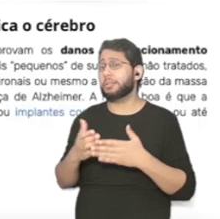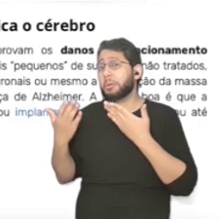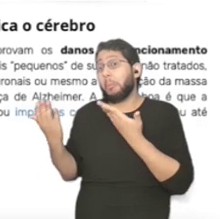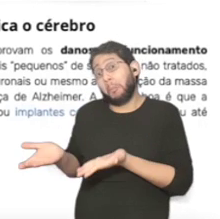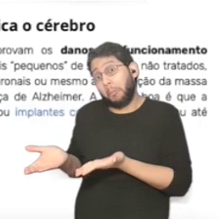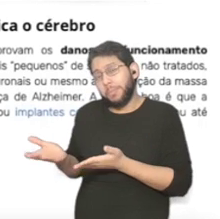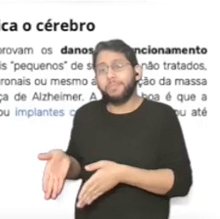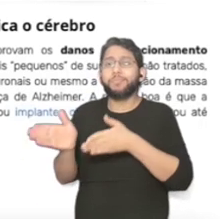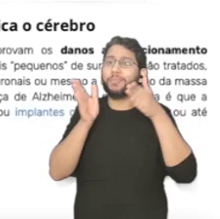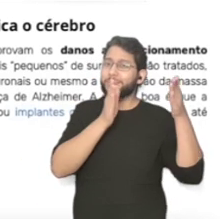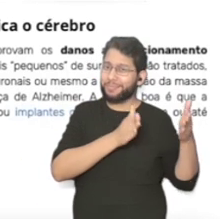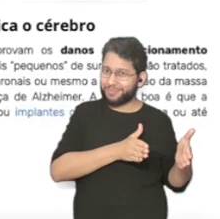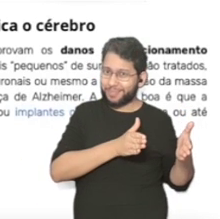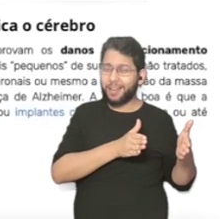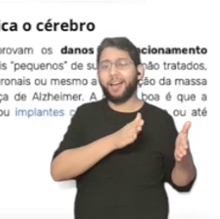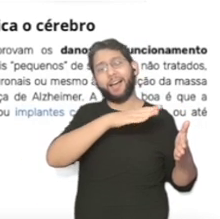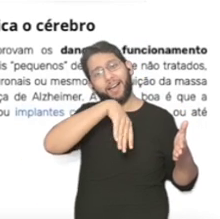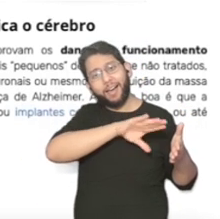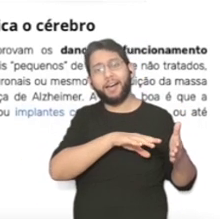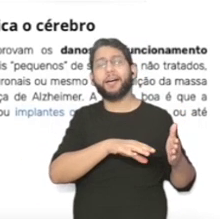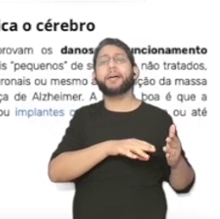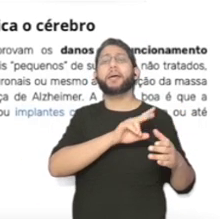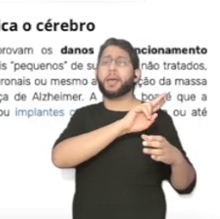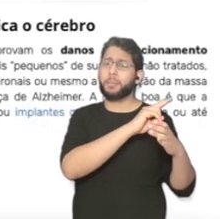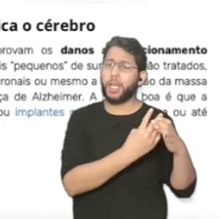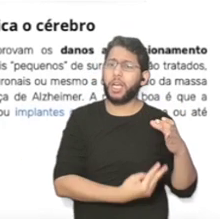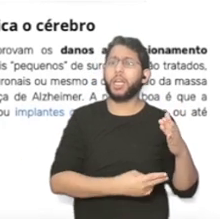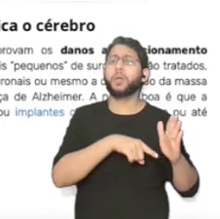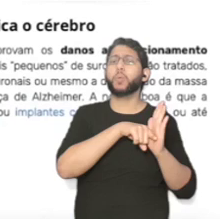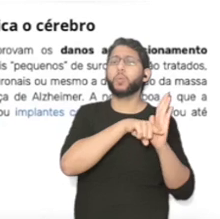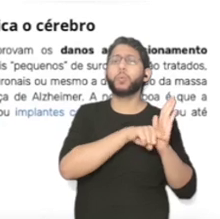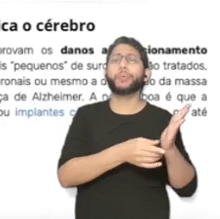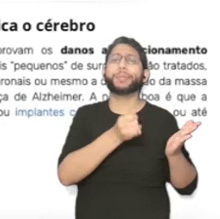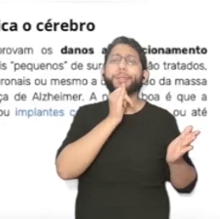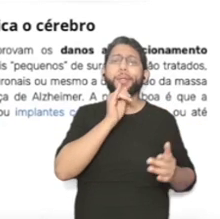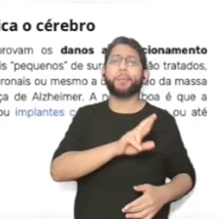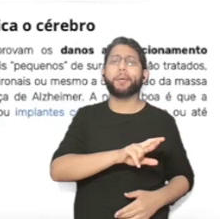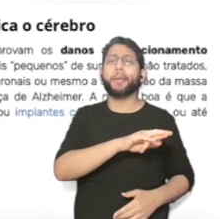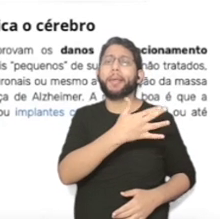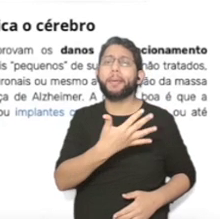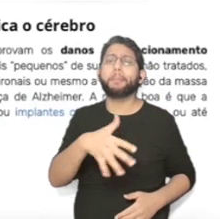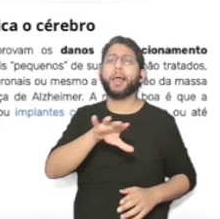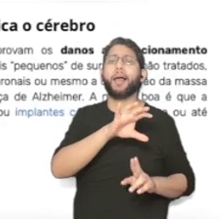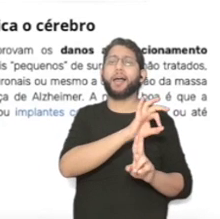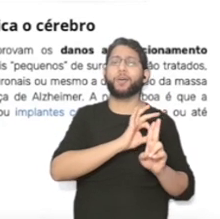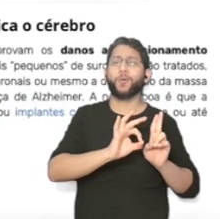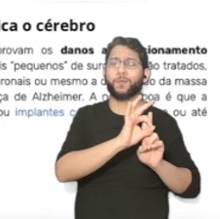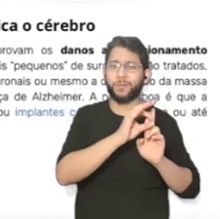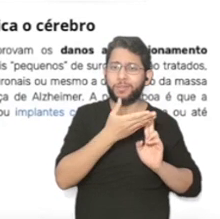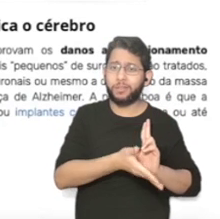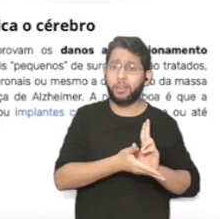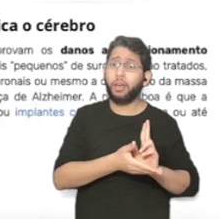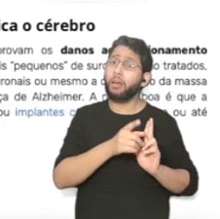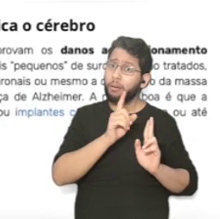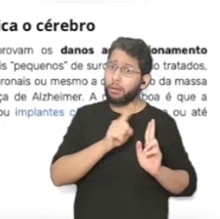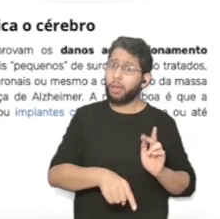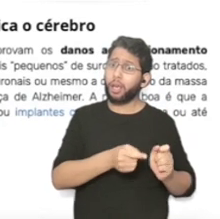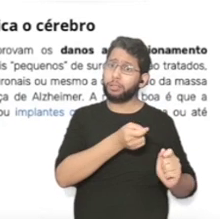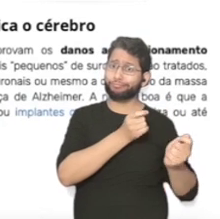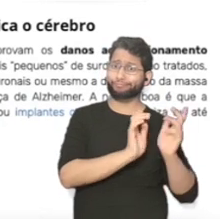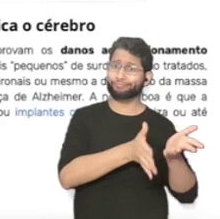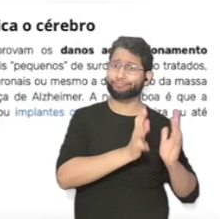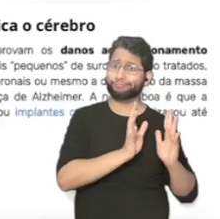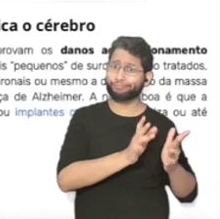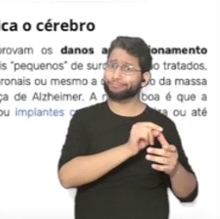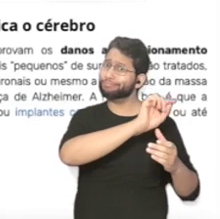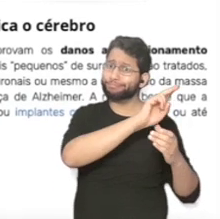utilizam a língua de sinais e que progridem academicamente, sendo aí professores, como eu disse para vocês, o Rimar Segala é um professor